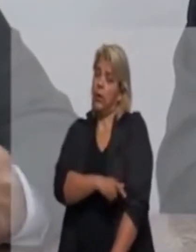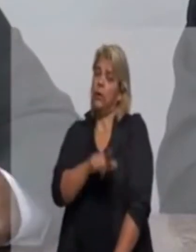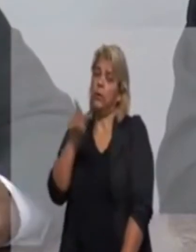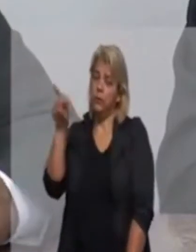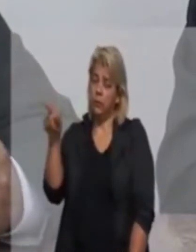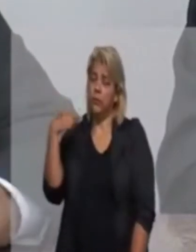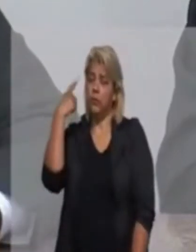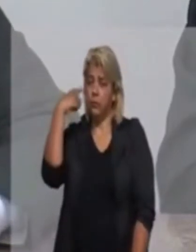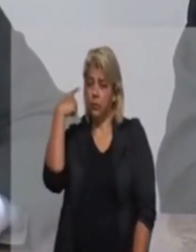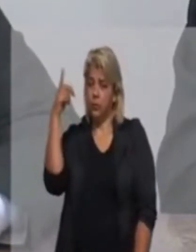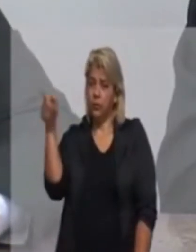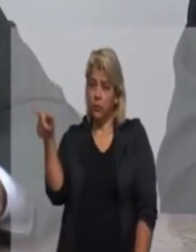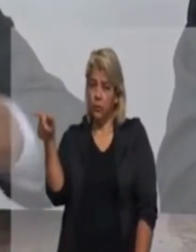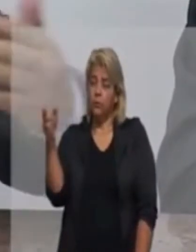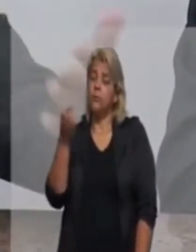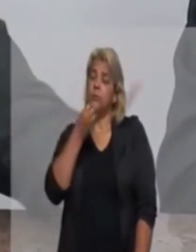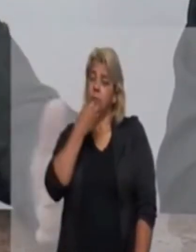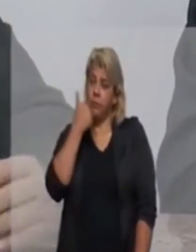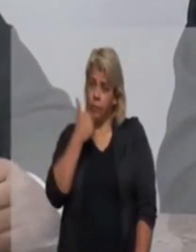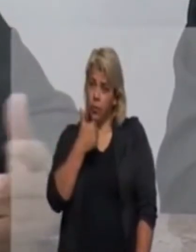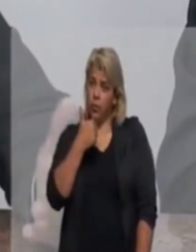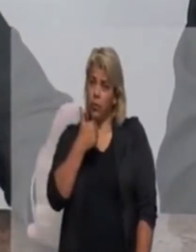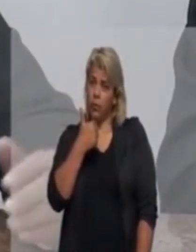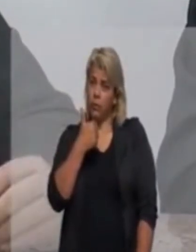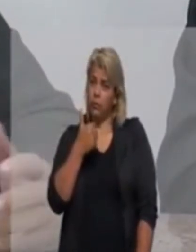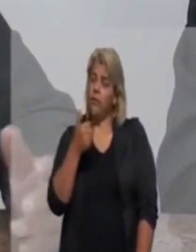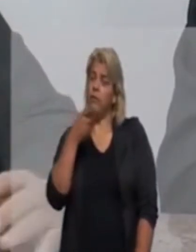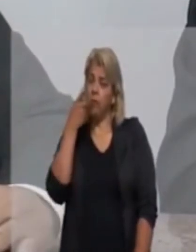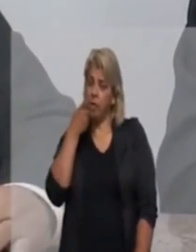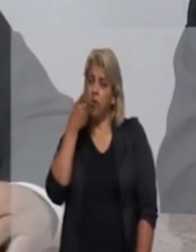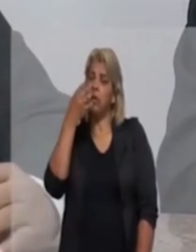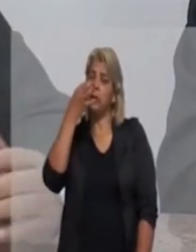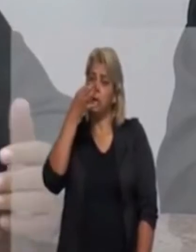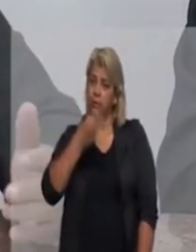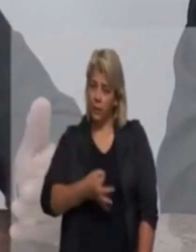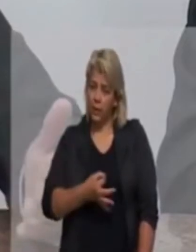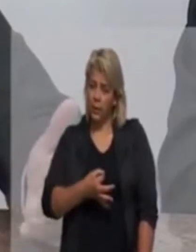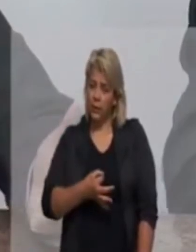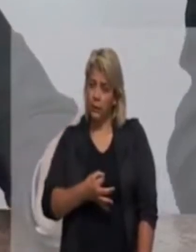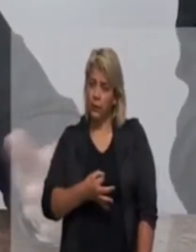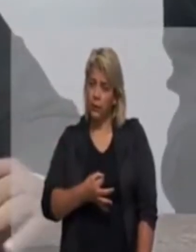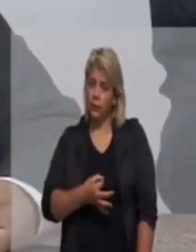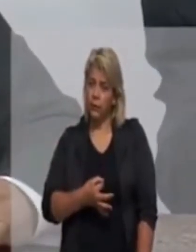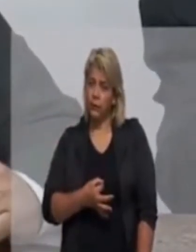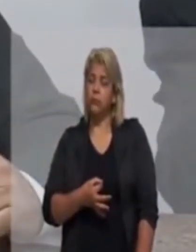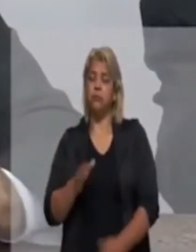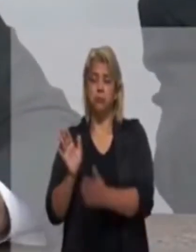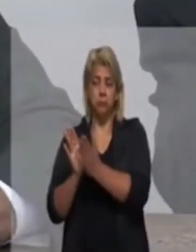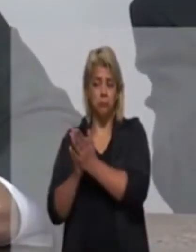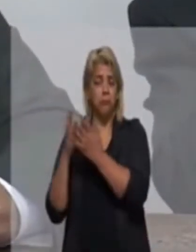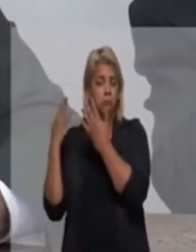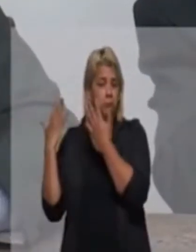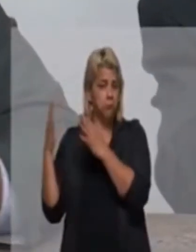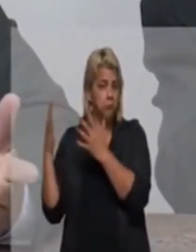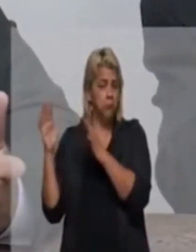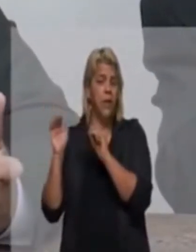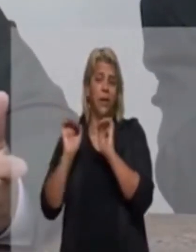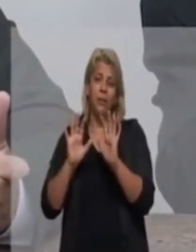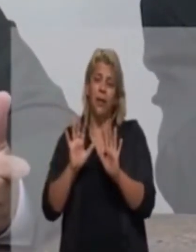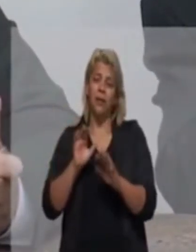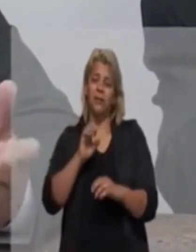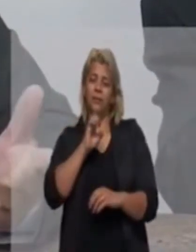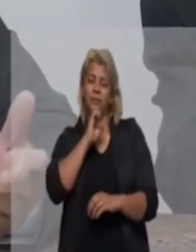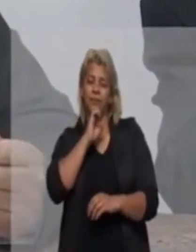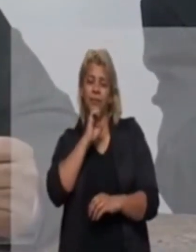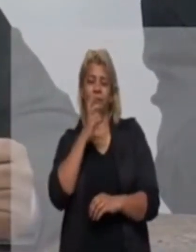ele até apenas posicionou-se em relação alguma algum alguns valores mas não dá